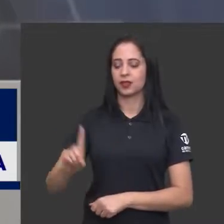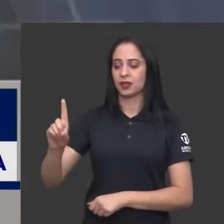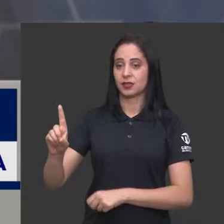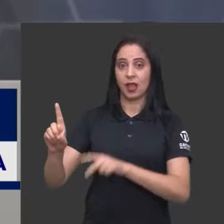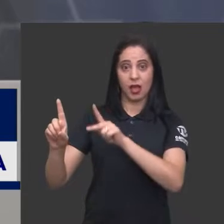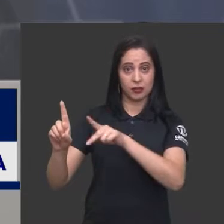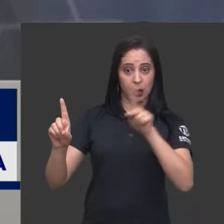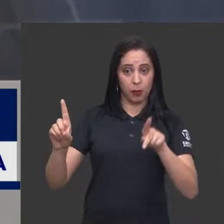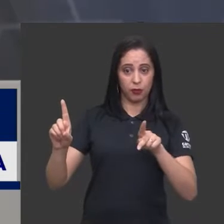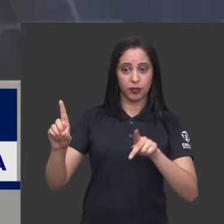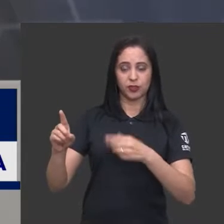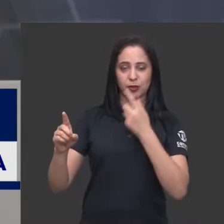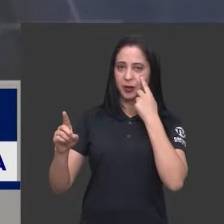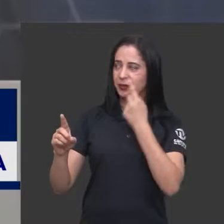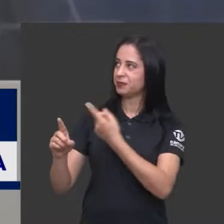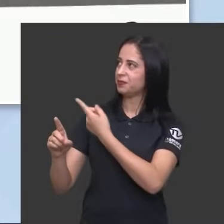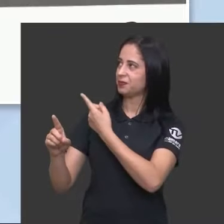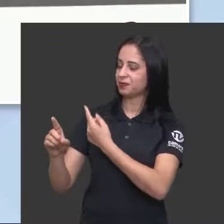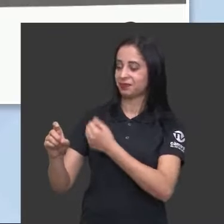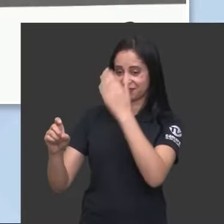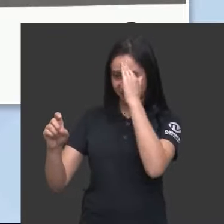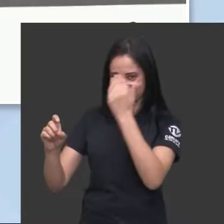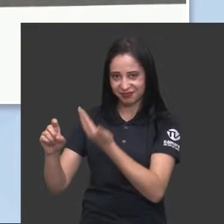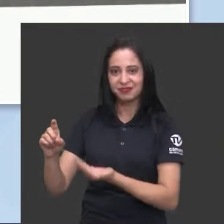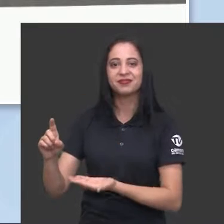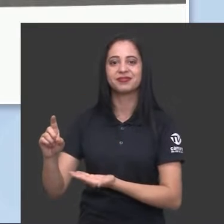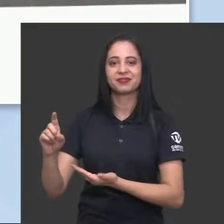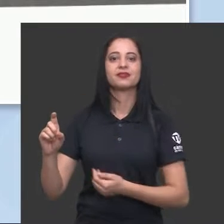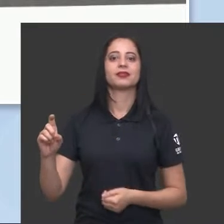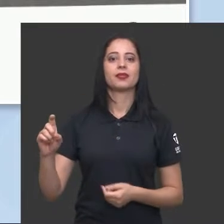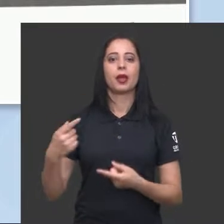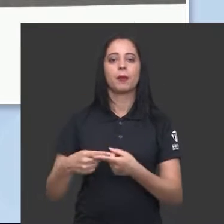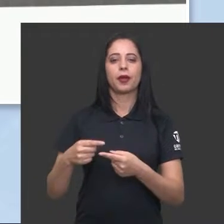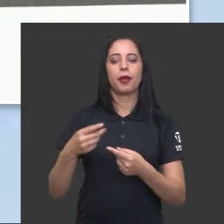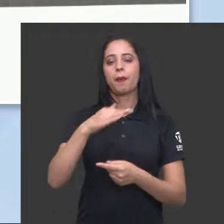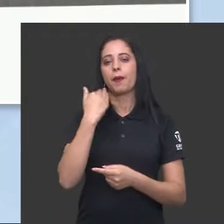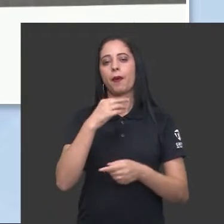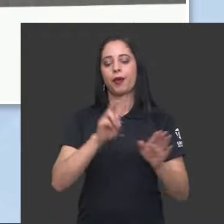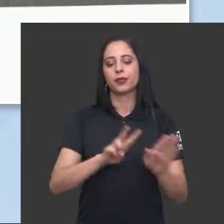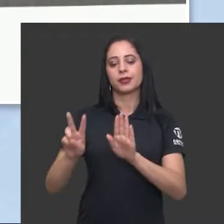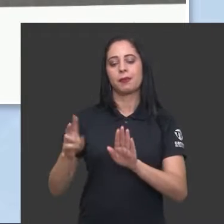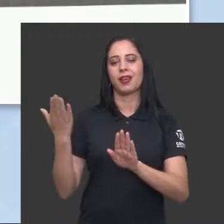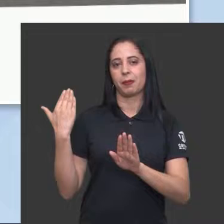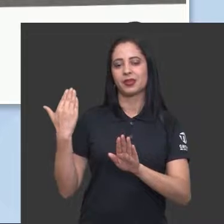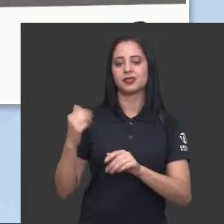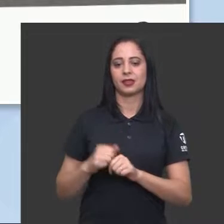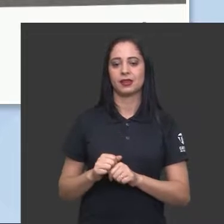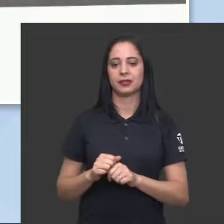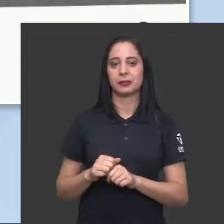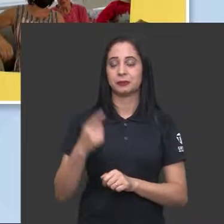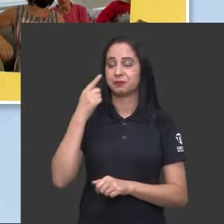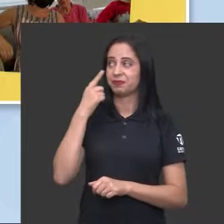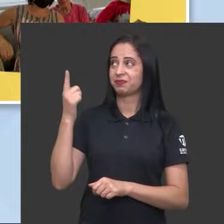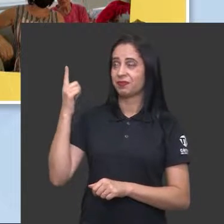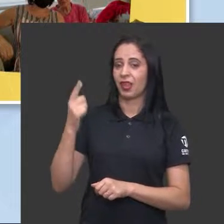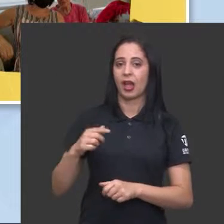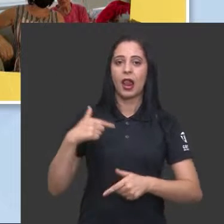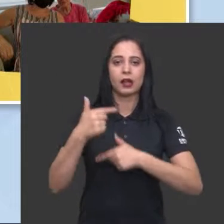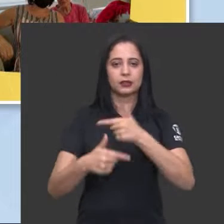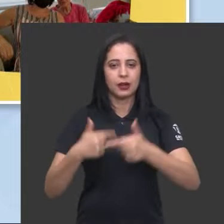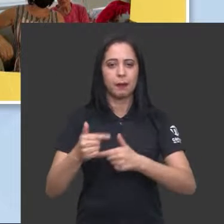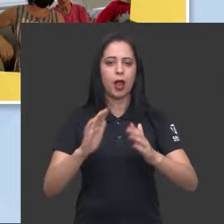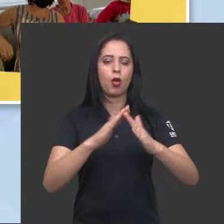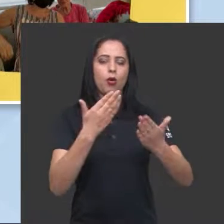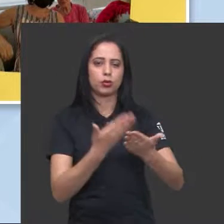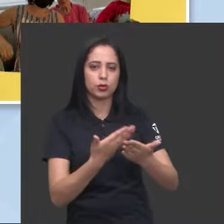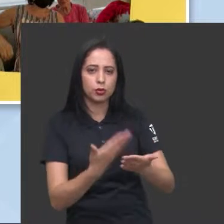homenageou a trajetória de vida e trabalho da professora e escritora Dalva Dávila, que faleceu na semana passada. Dalva lecionou